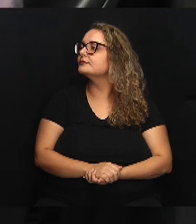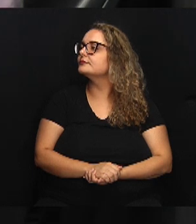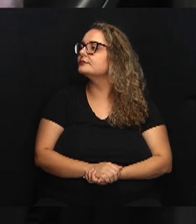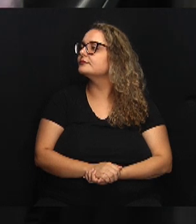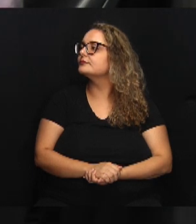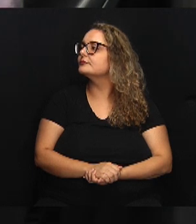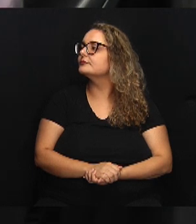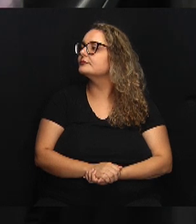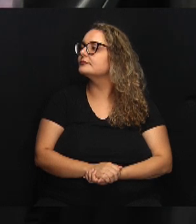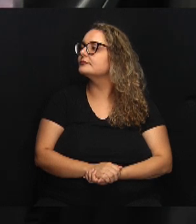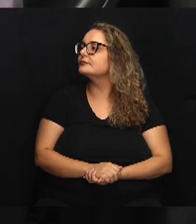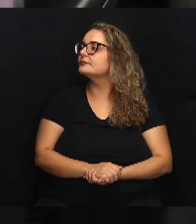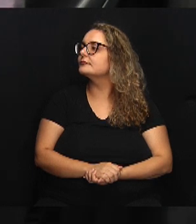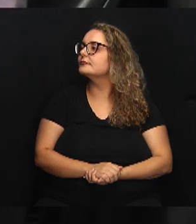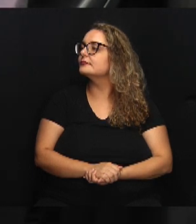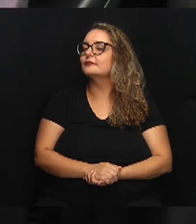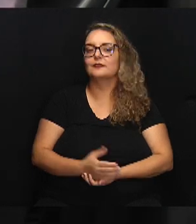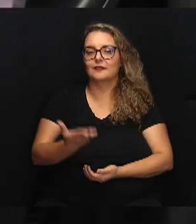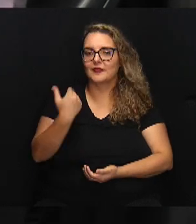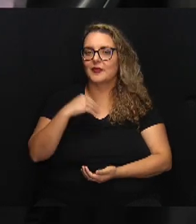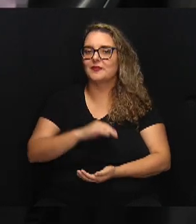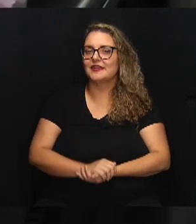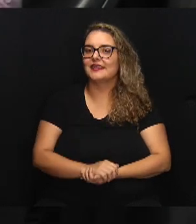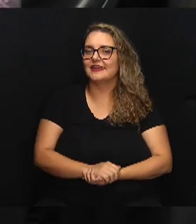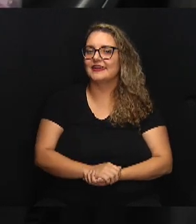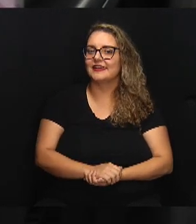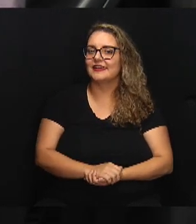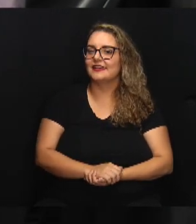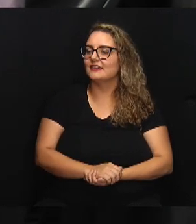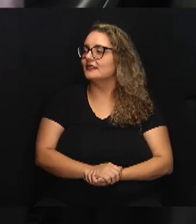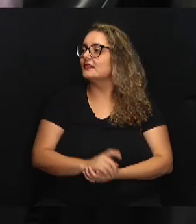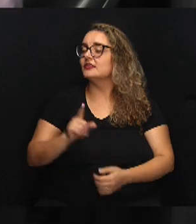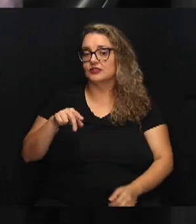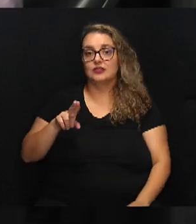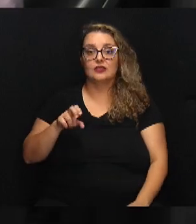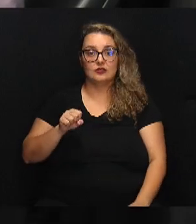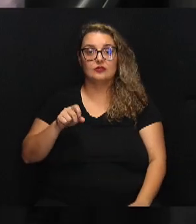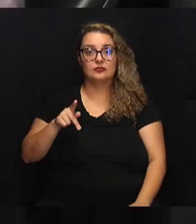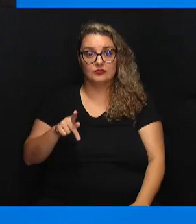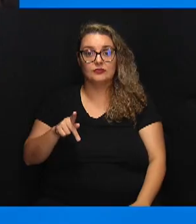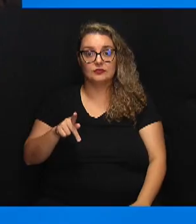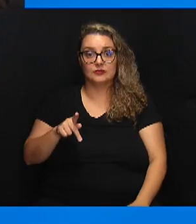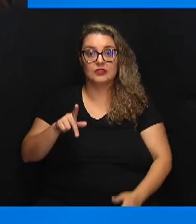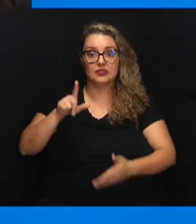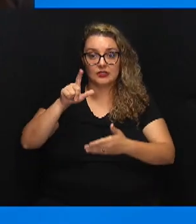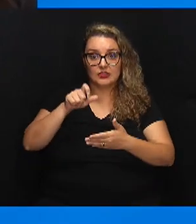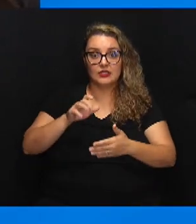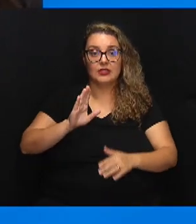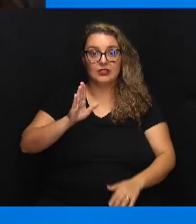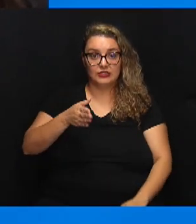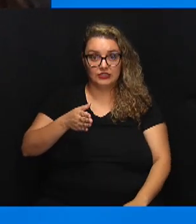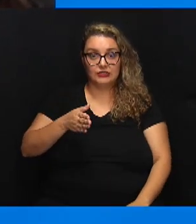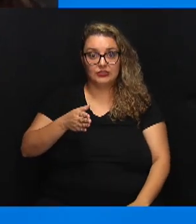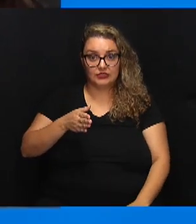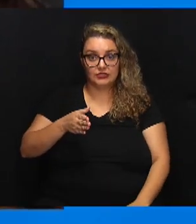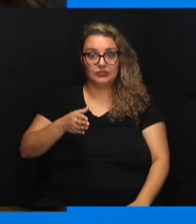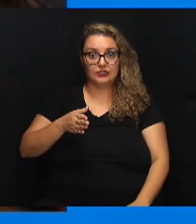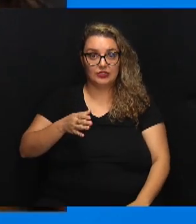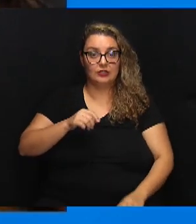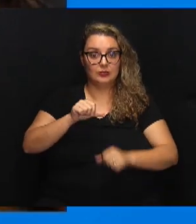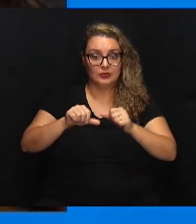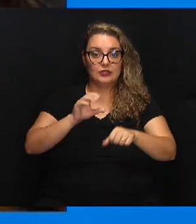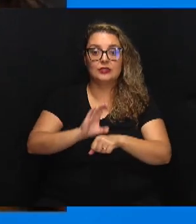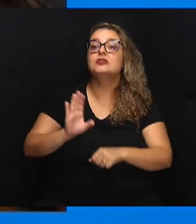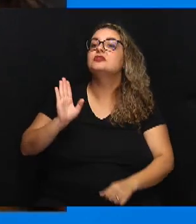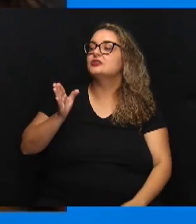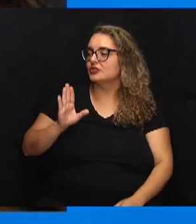Ai, ai, ai. Vamos lá. Isso já é na USP. Essa foto já é na Aí USP. você já tinha mudado de já curso. tinha mudado